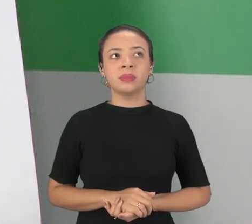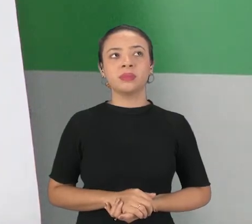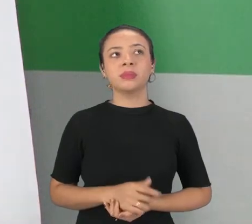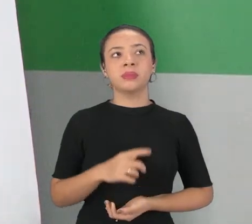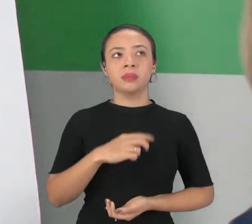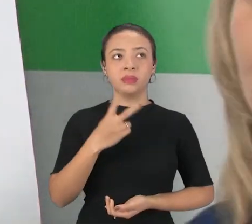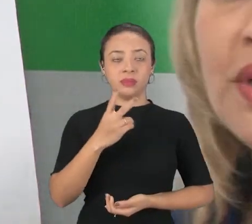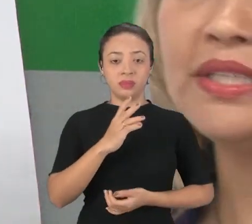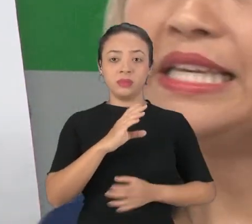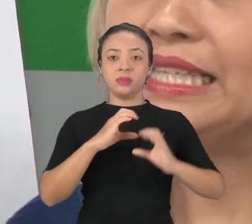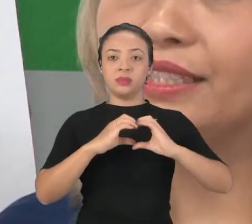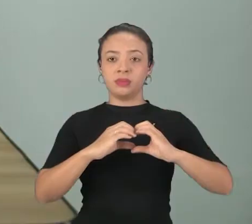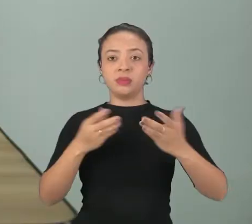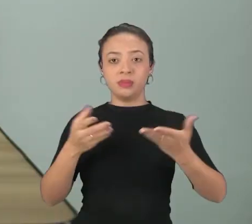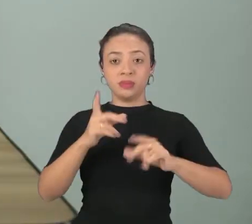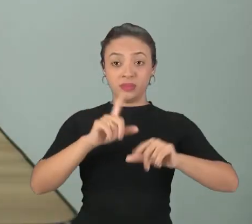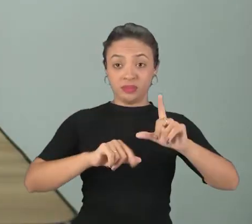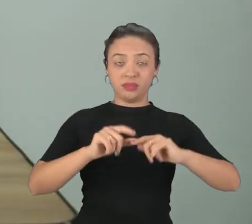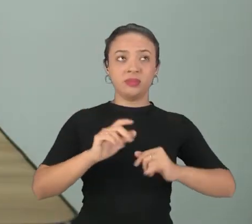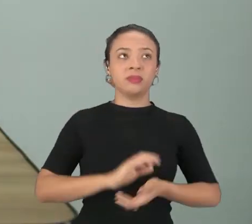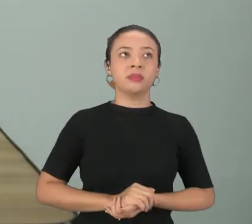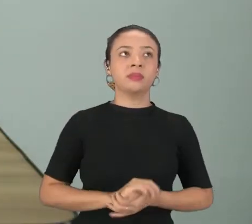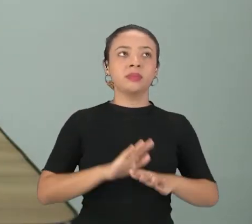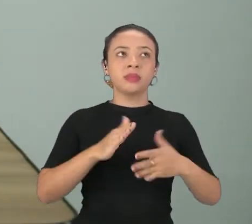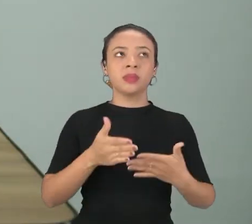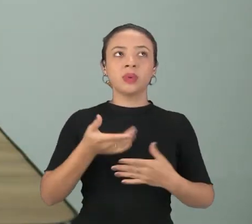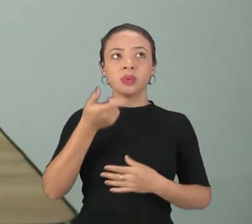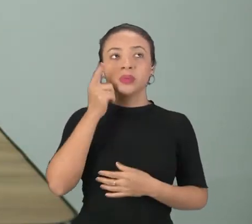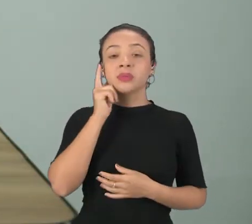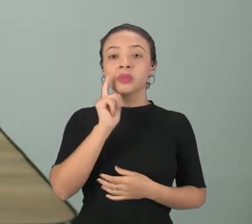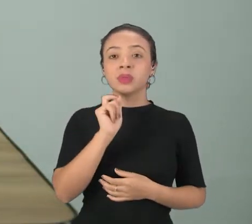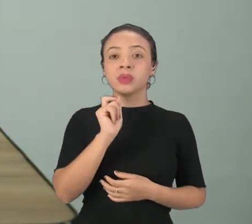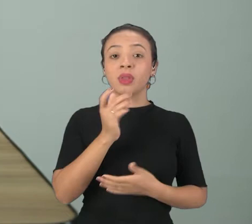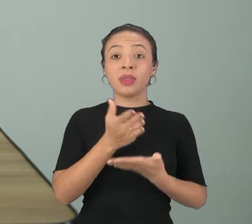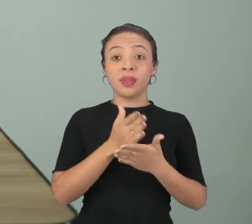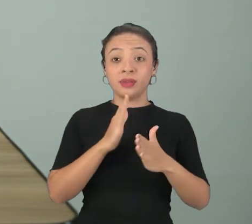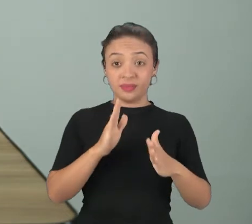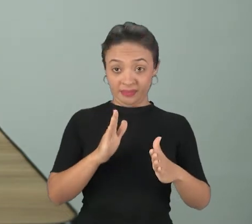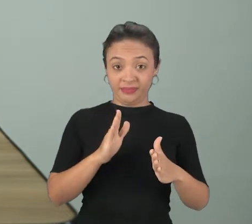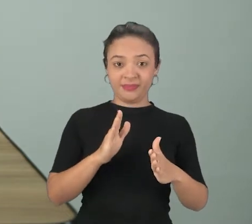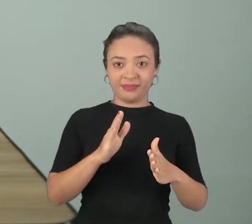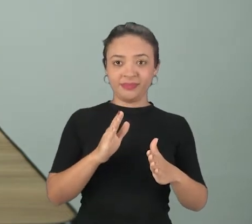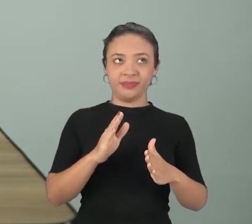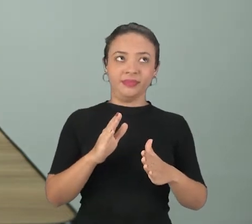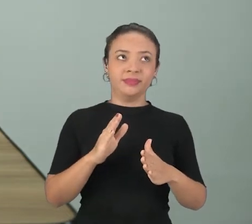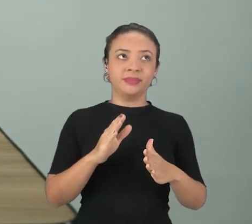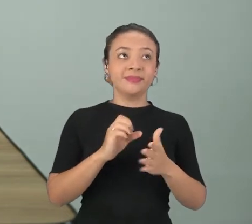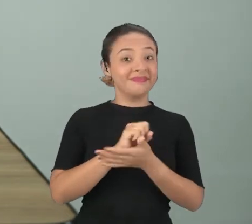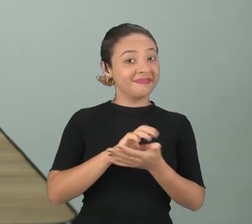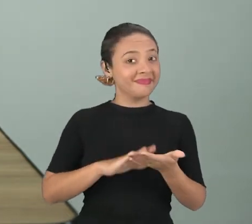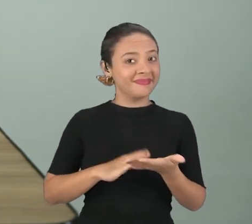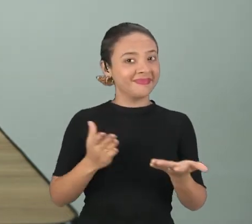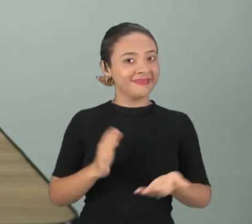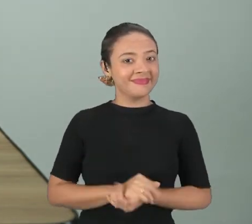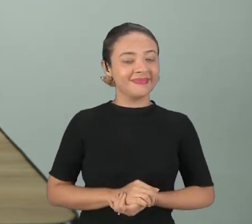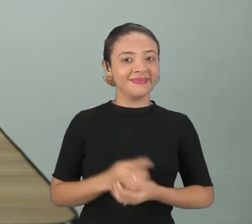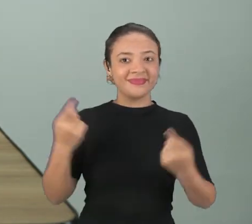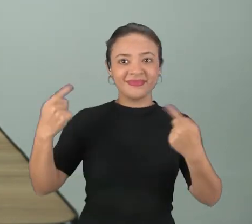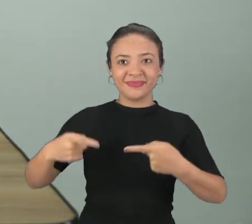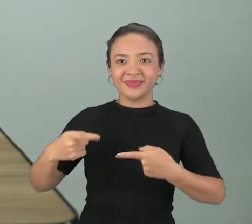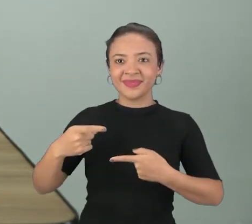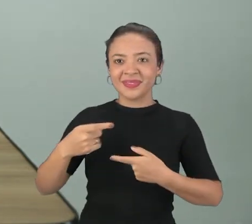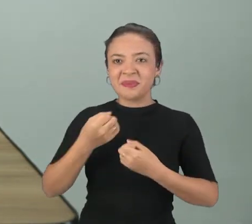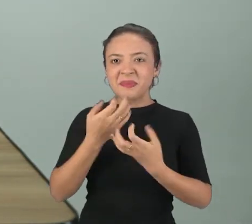estrela muito bem então conseguimos concluir a nossa a nossa atividade este